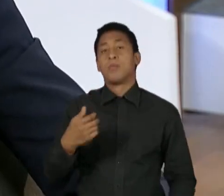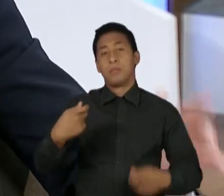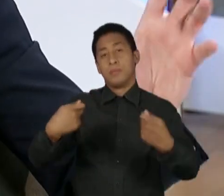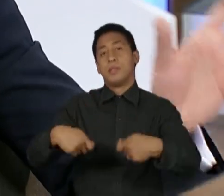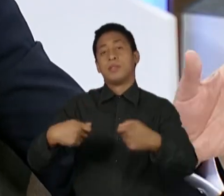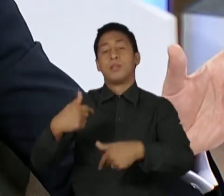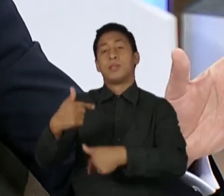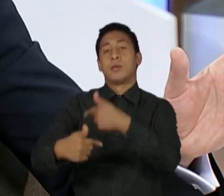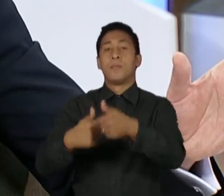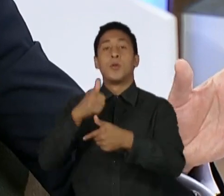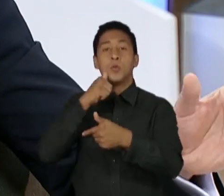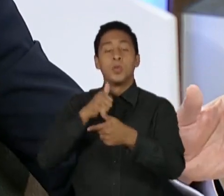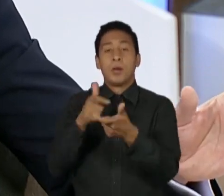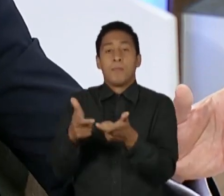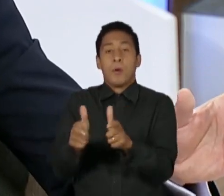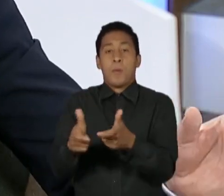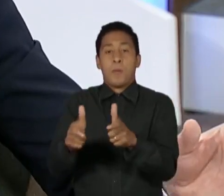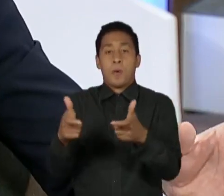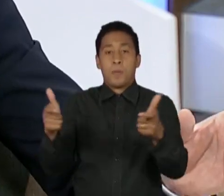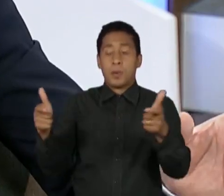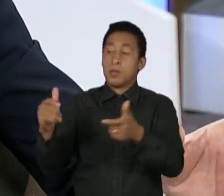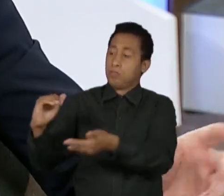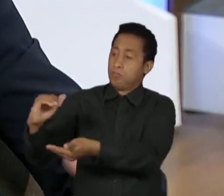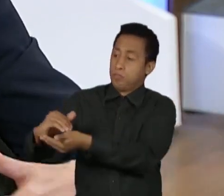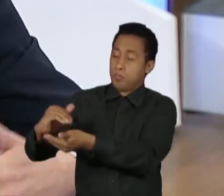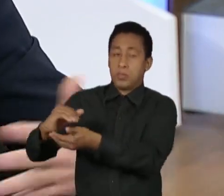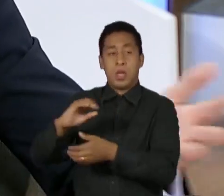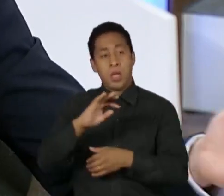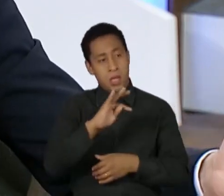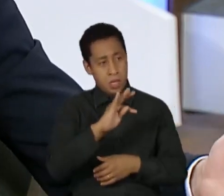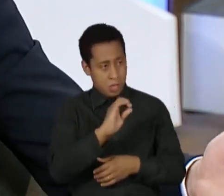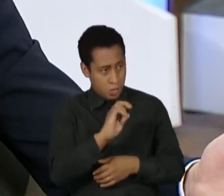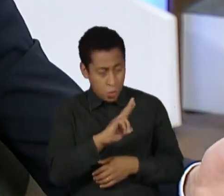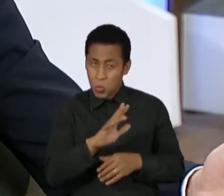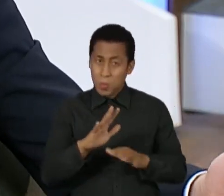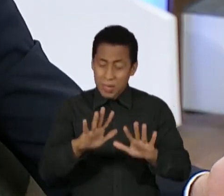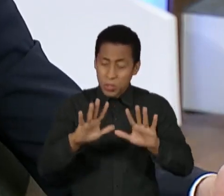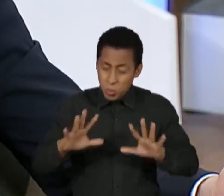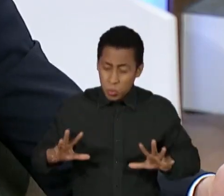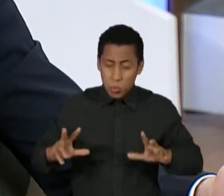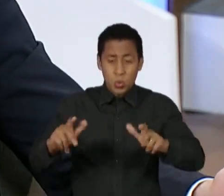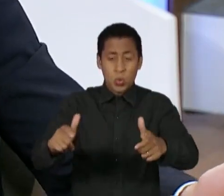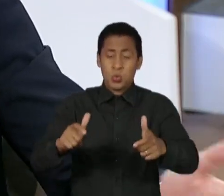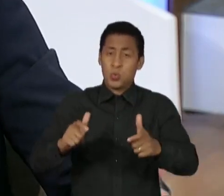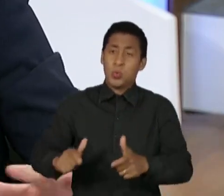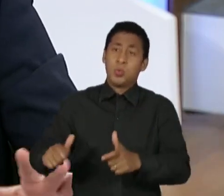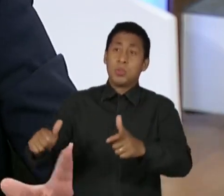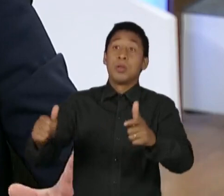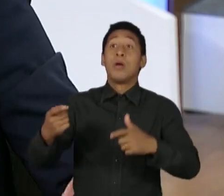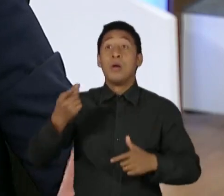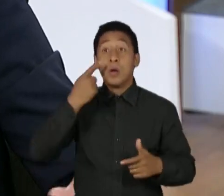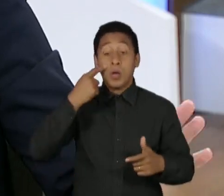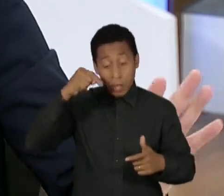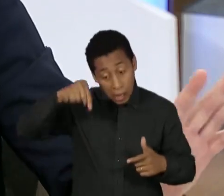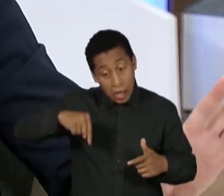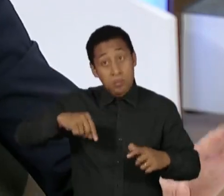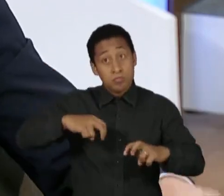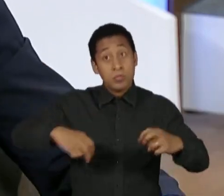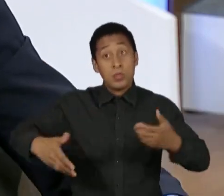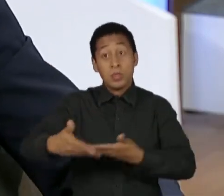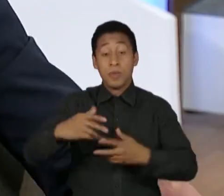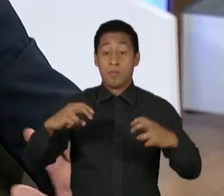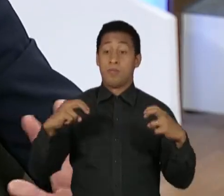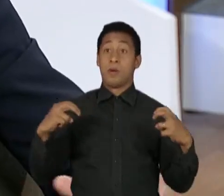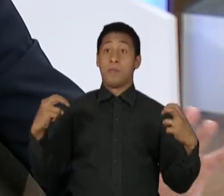mulheres, não só no Supremo Tribunal Federal e no TCU, mas em todos os lugares, né? Veja que aqui nessa bancada a maioria é de mulher, o